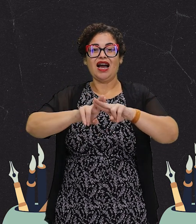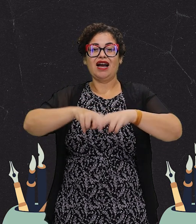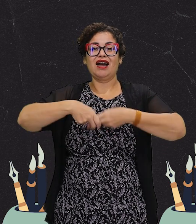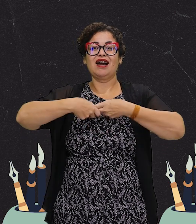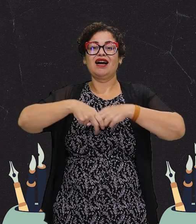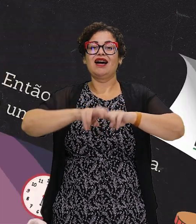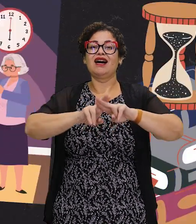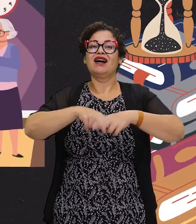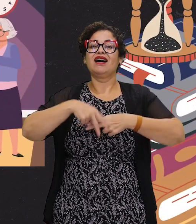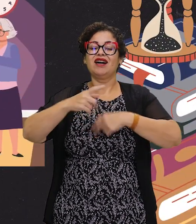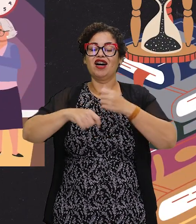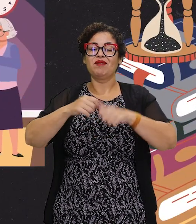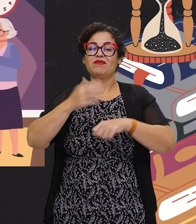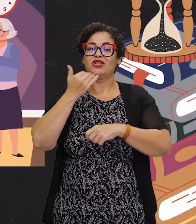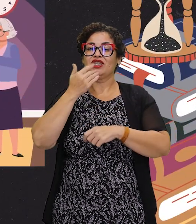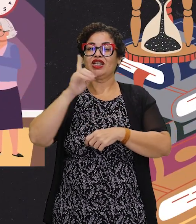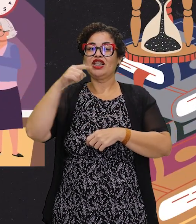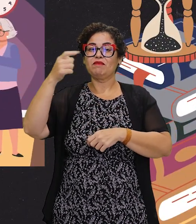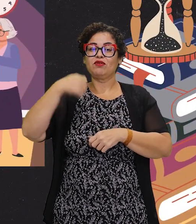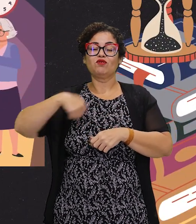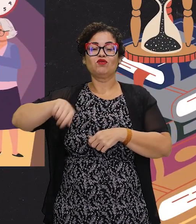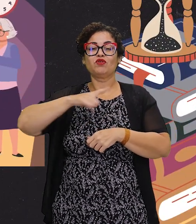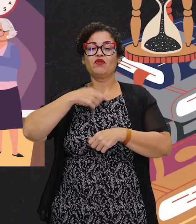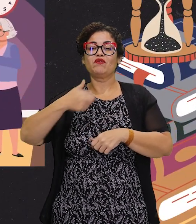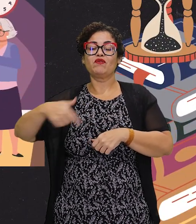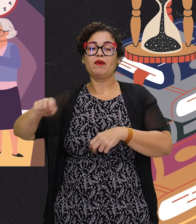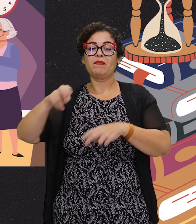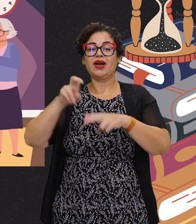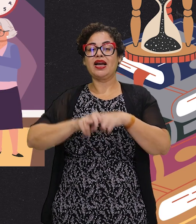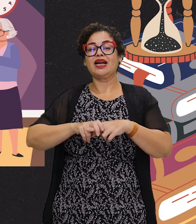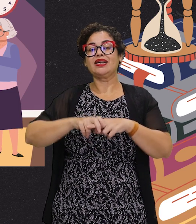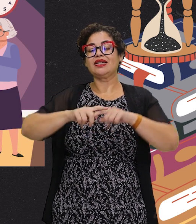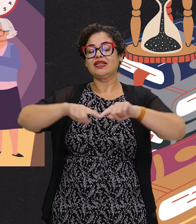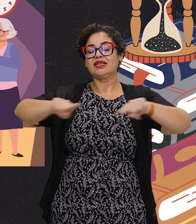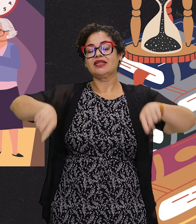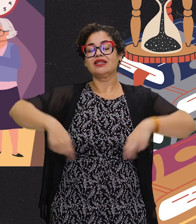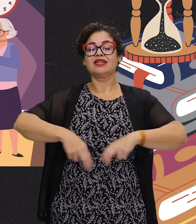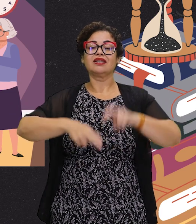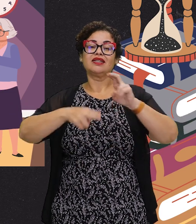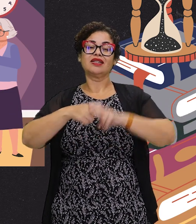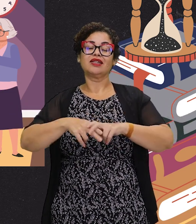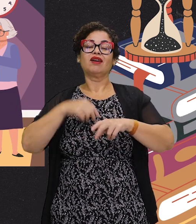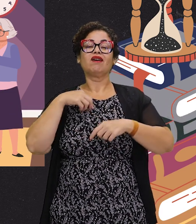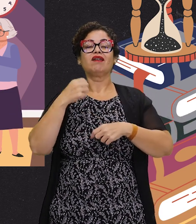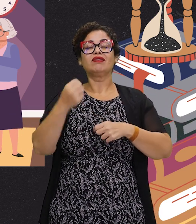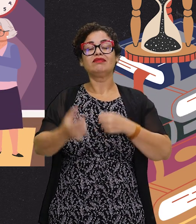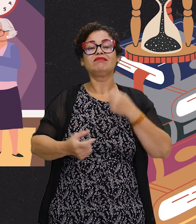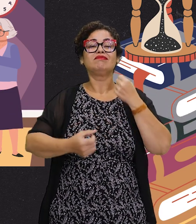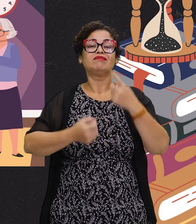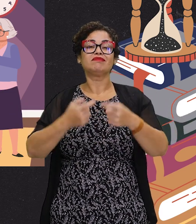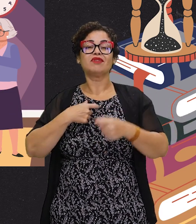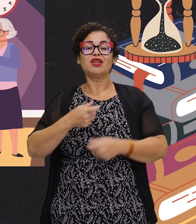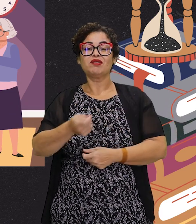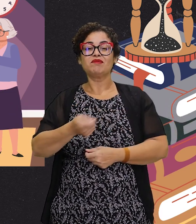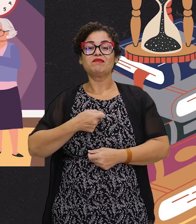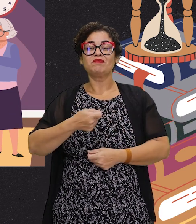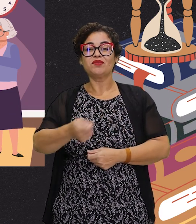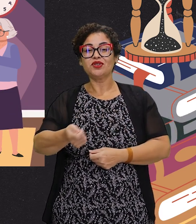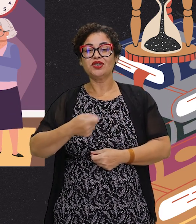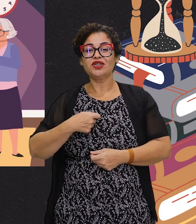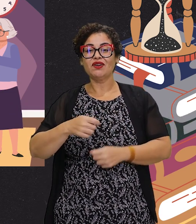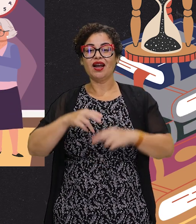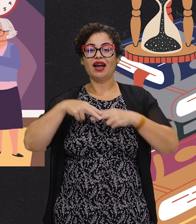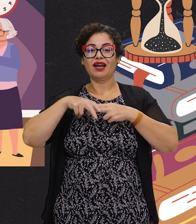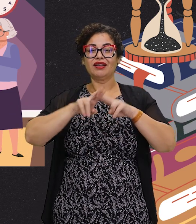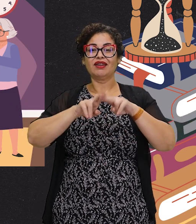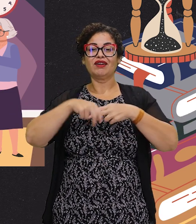de balanço. Depois do jantar, nós fomos para a sala. Então, de vez em quando, eu puxava